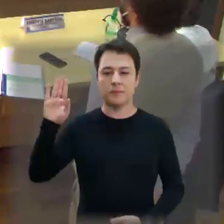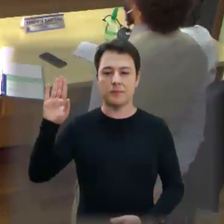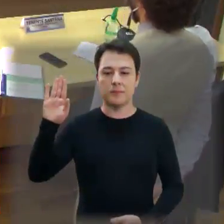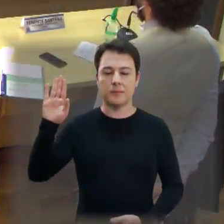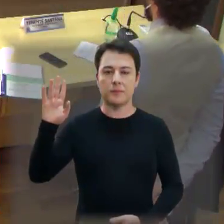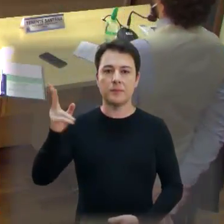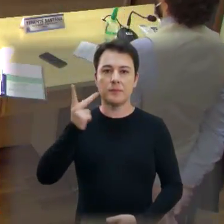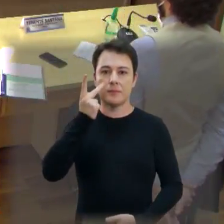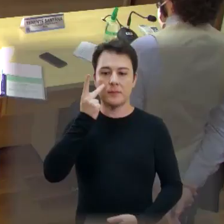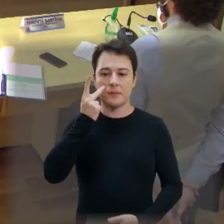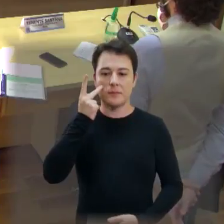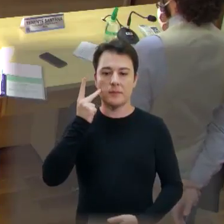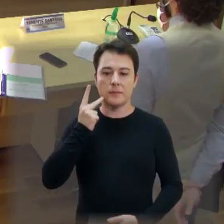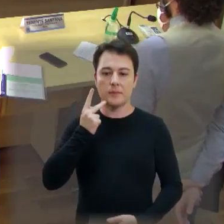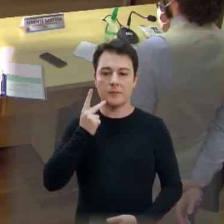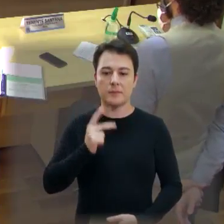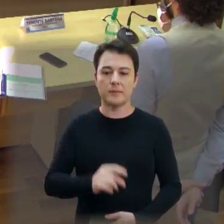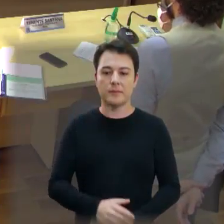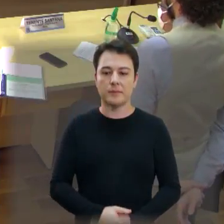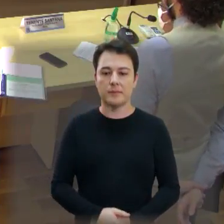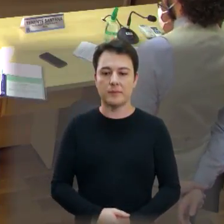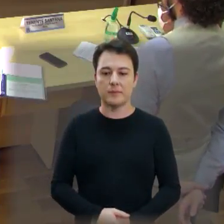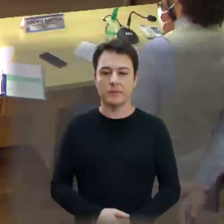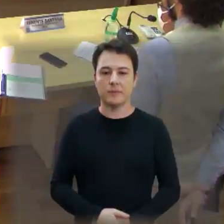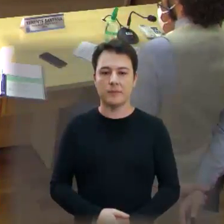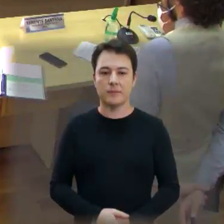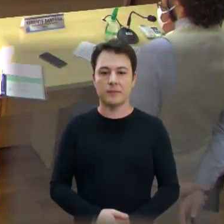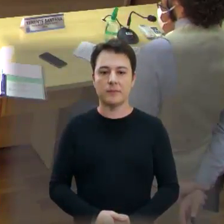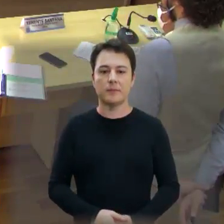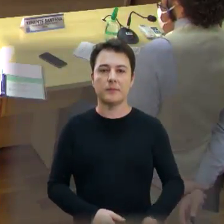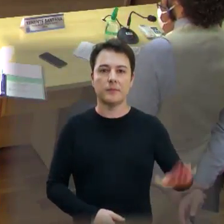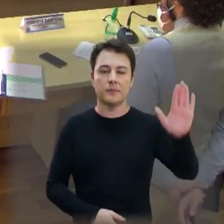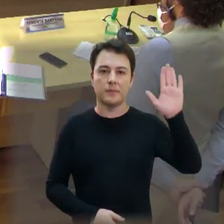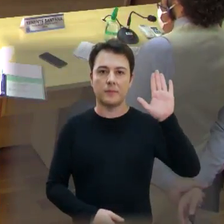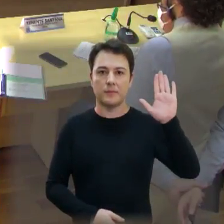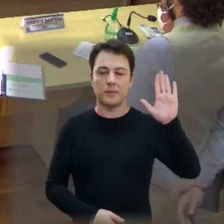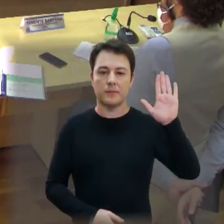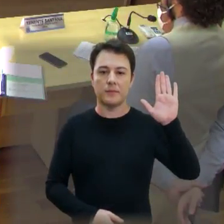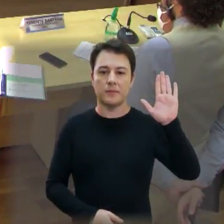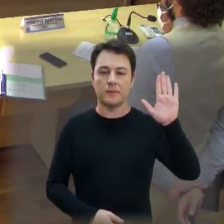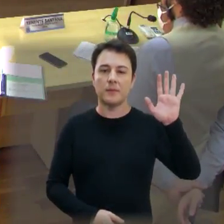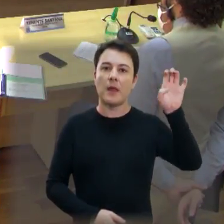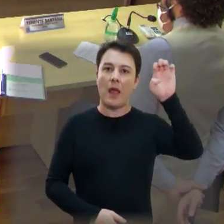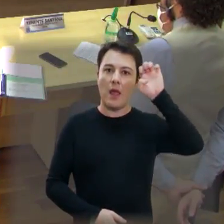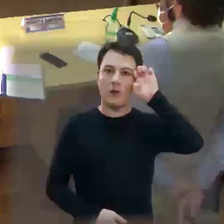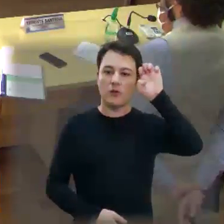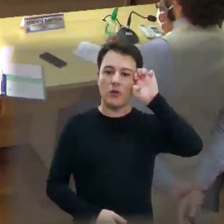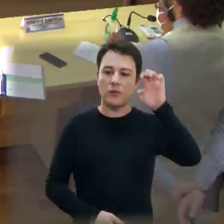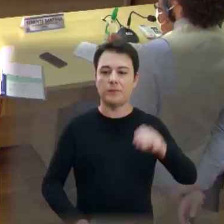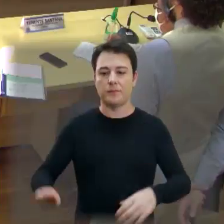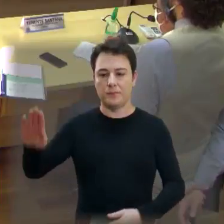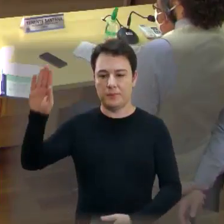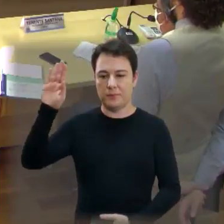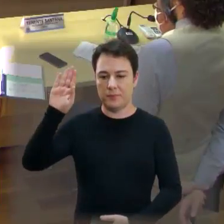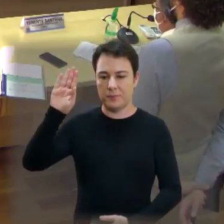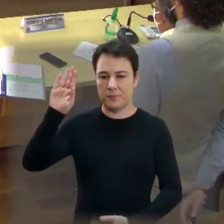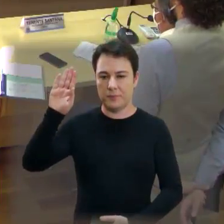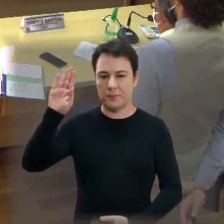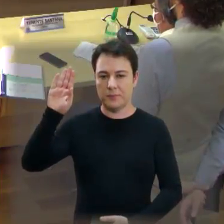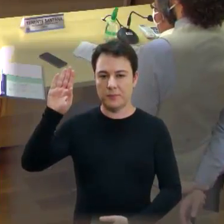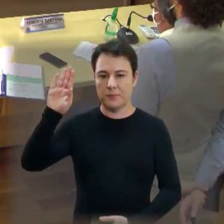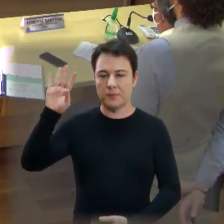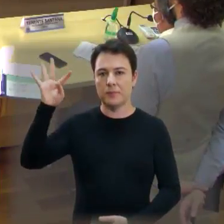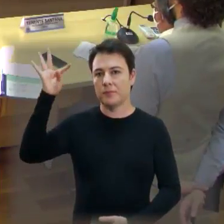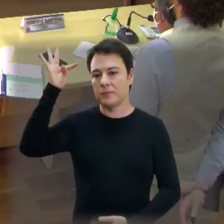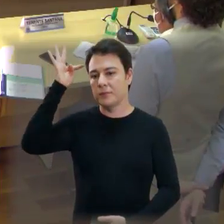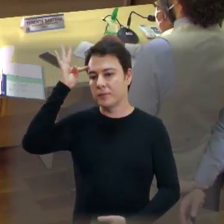Nessa casa, o vereador Paulo Landim. Se inscreve novamente o vereador e vice-presidente Edil Lopes. Também se inscreve o